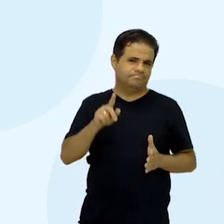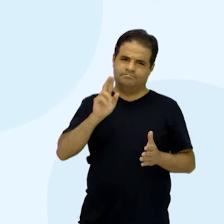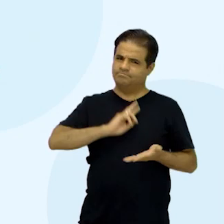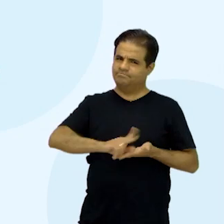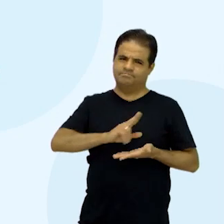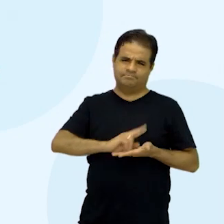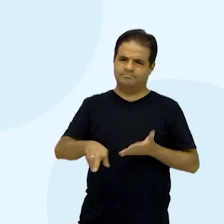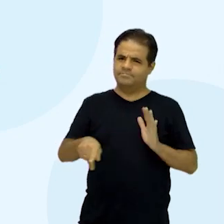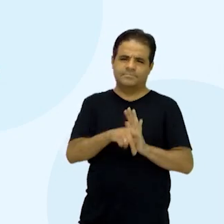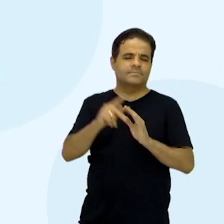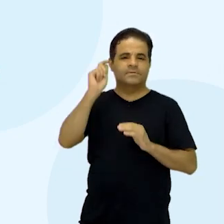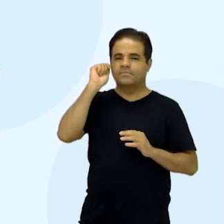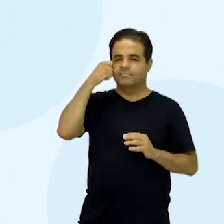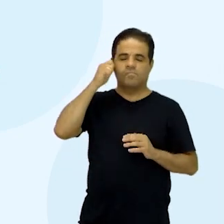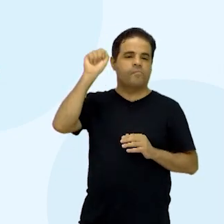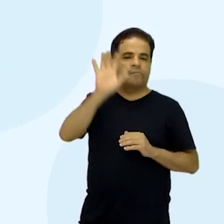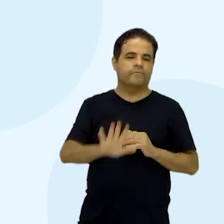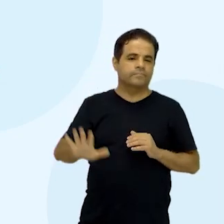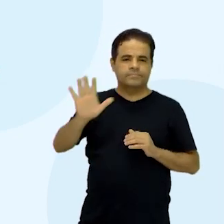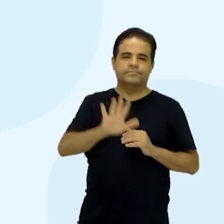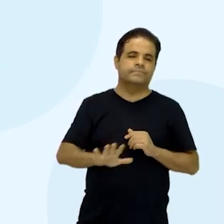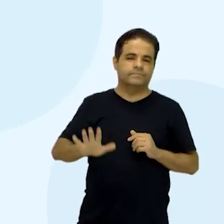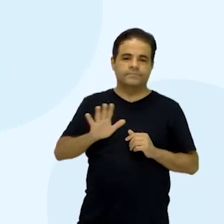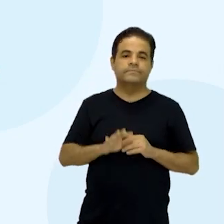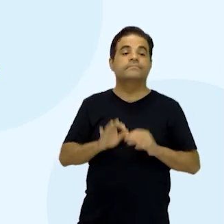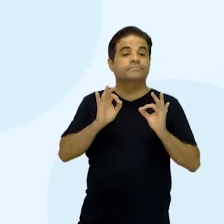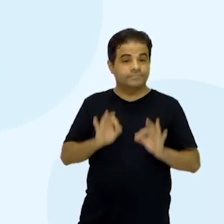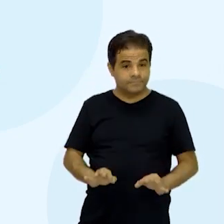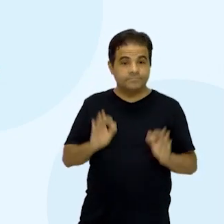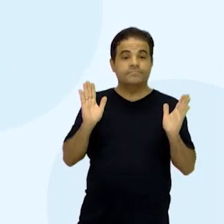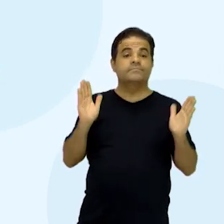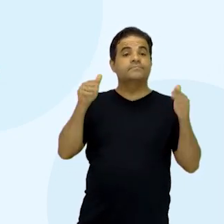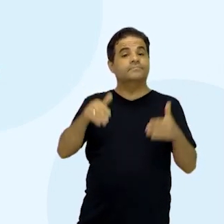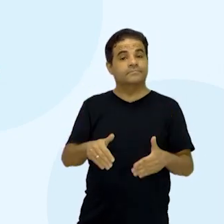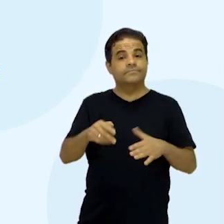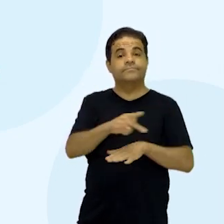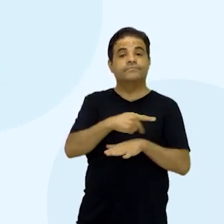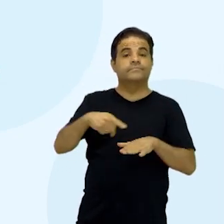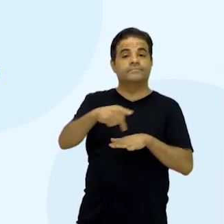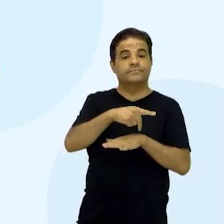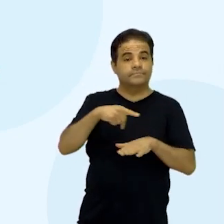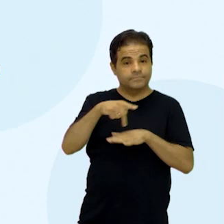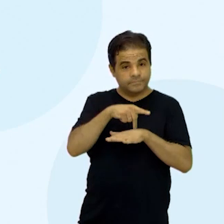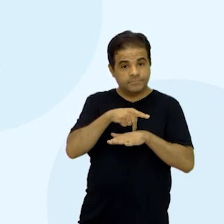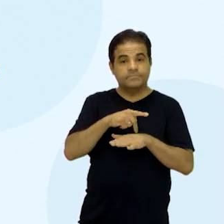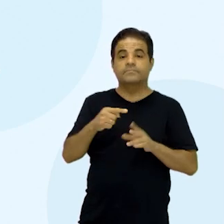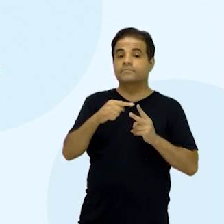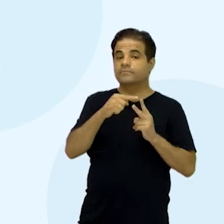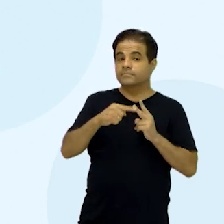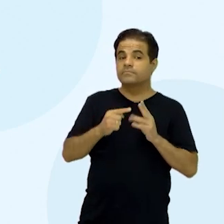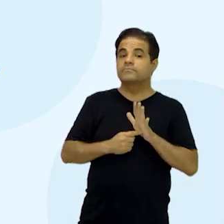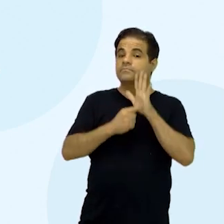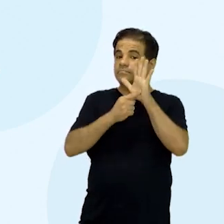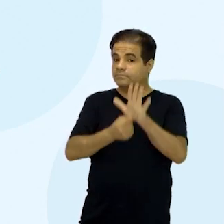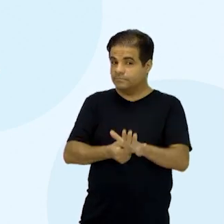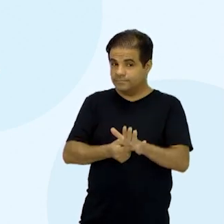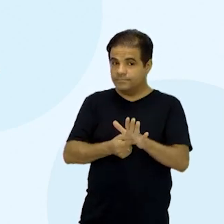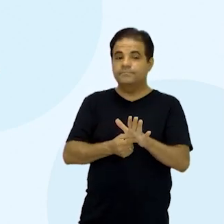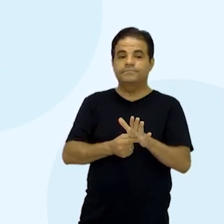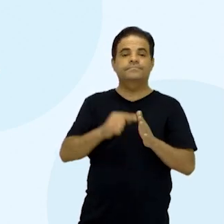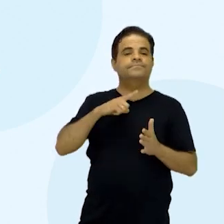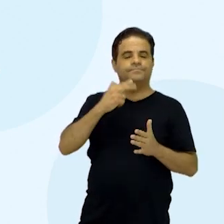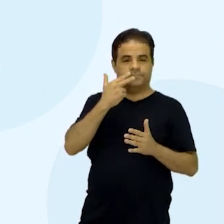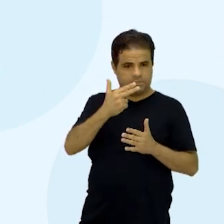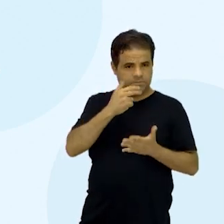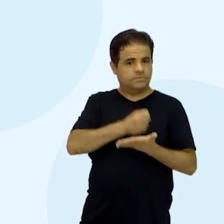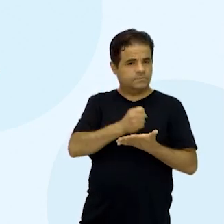não pertence, né, não é um país africano. O nosso foco aqui, então esses dois países que apareceram, eles também têm língua